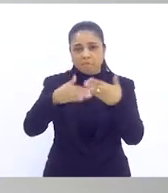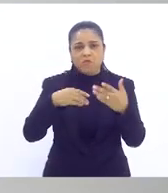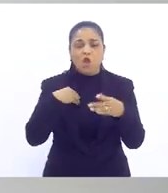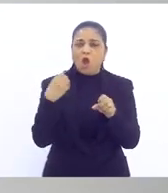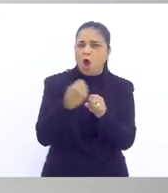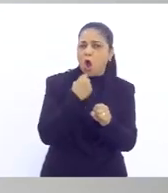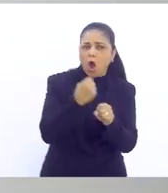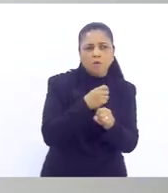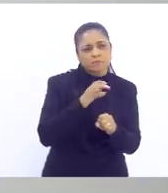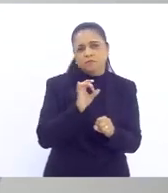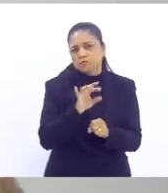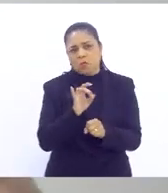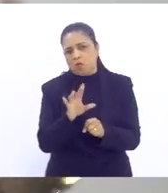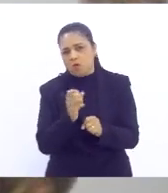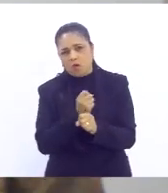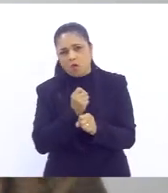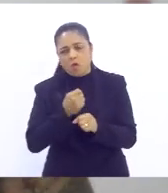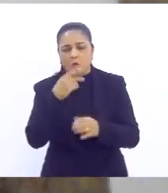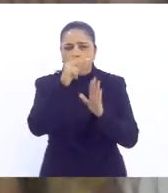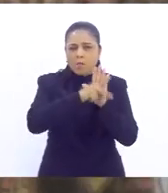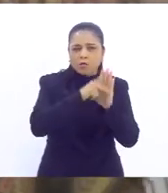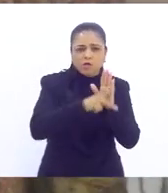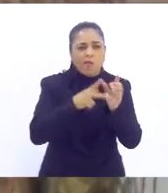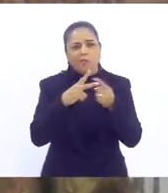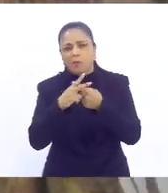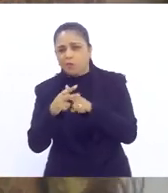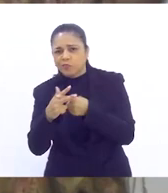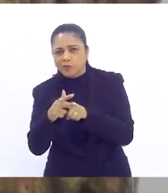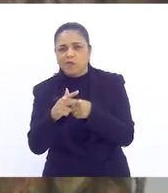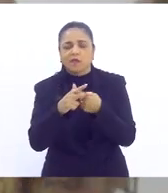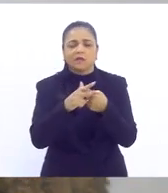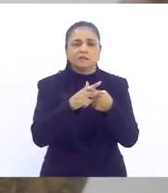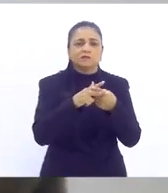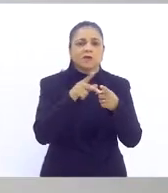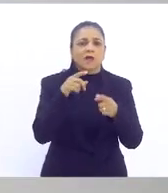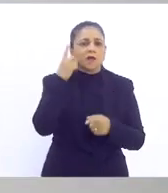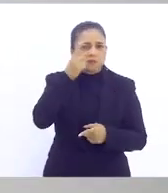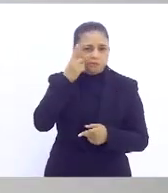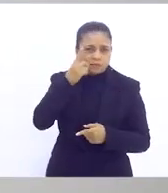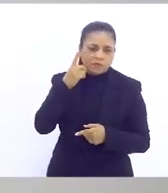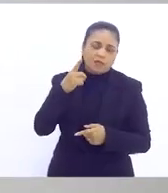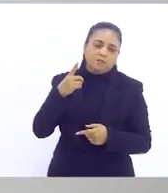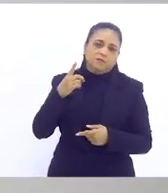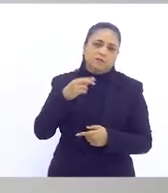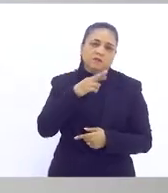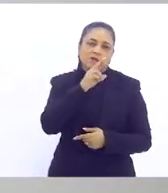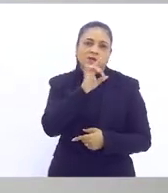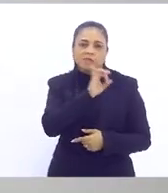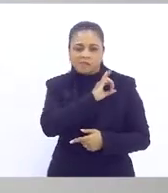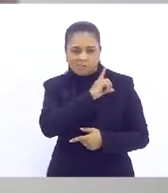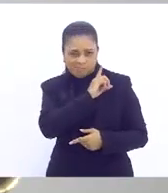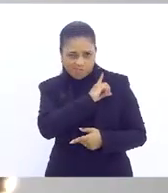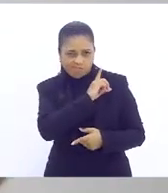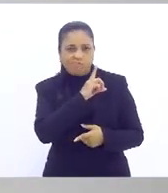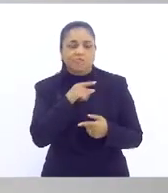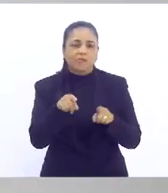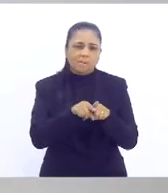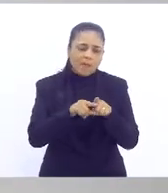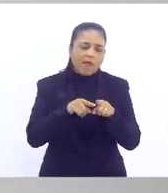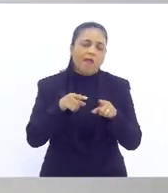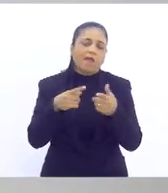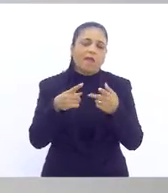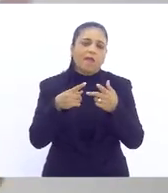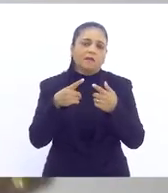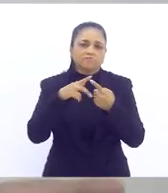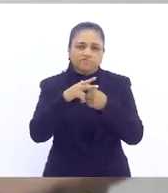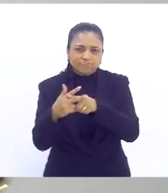em obras seja de um projeto Inicial seja uma manutenção a doutora deputada Marta Rocha setor a questão da delegacias né de construção manutenção